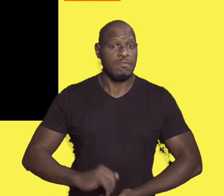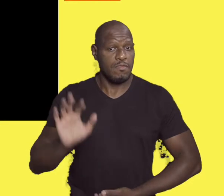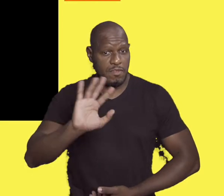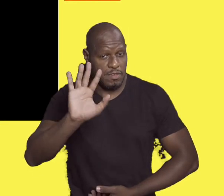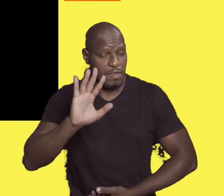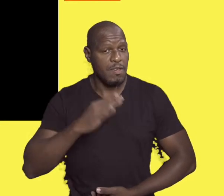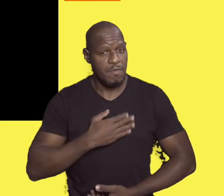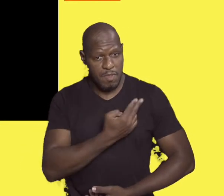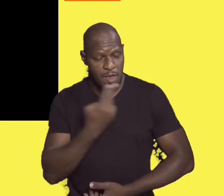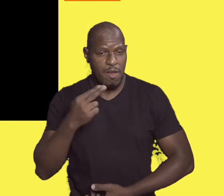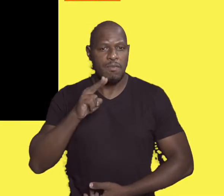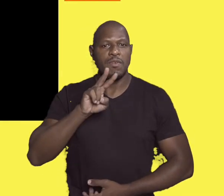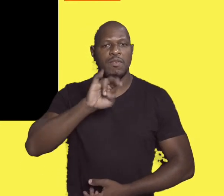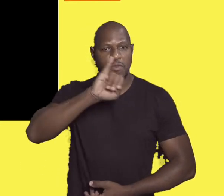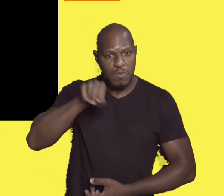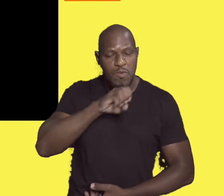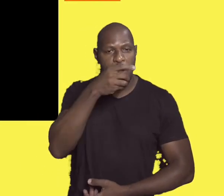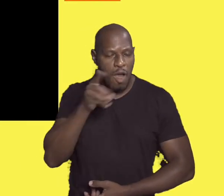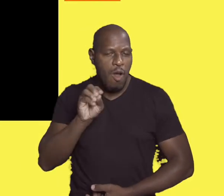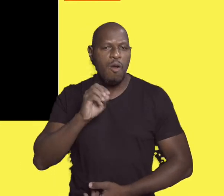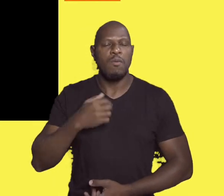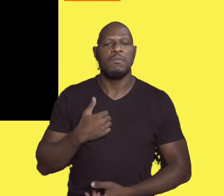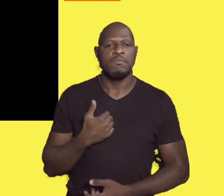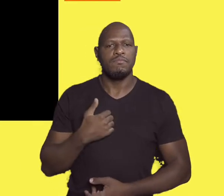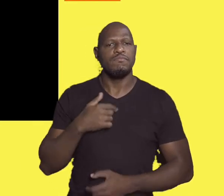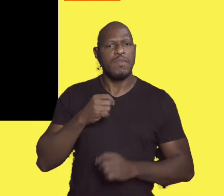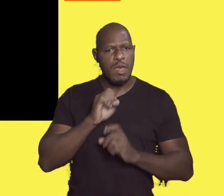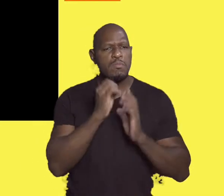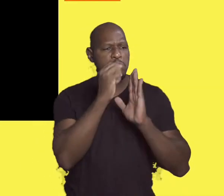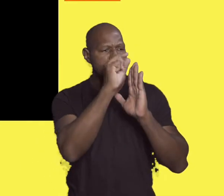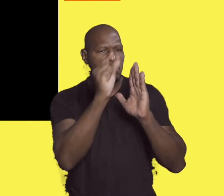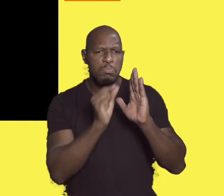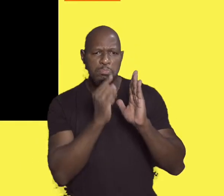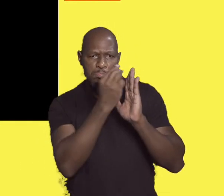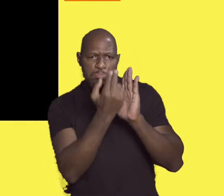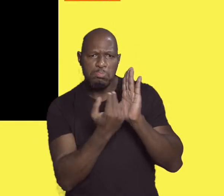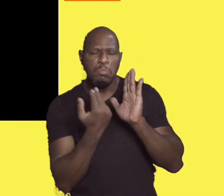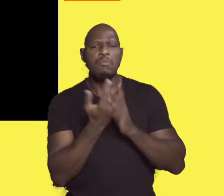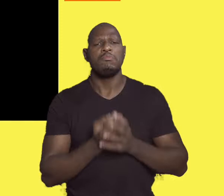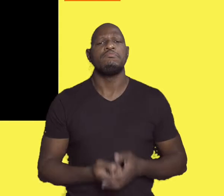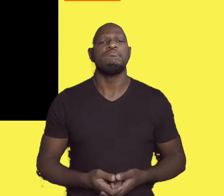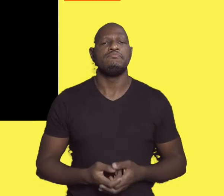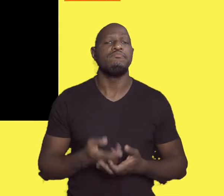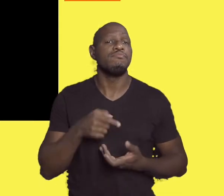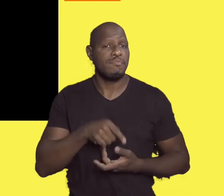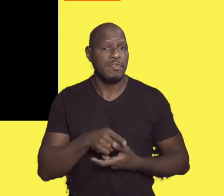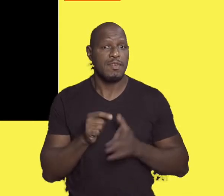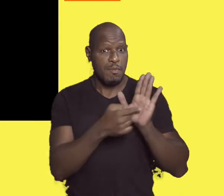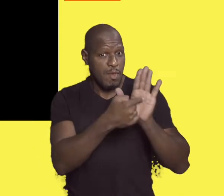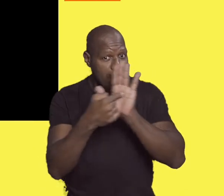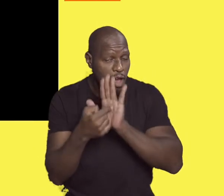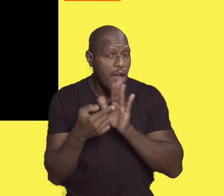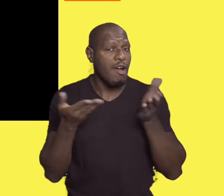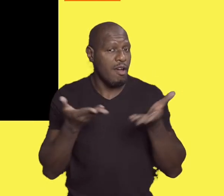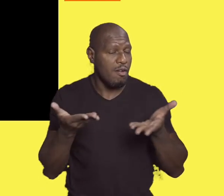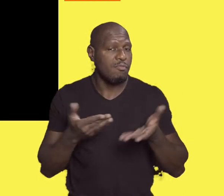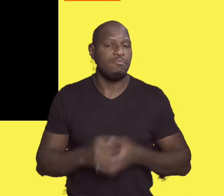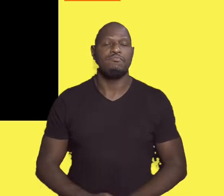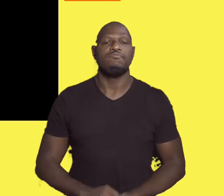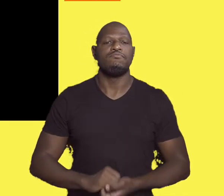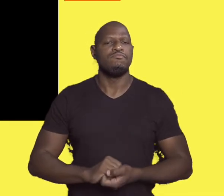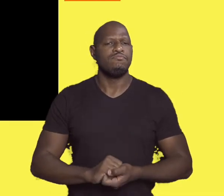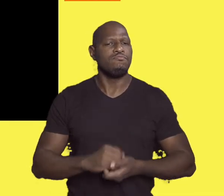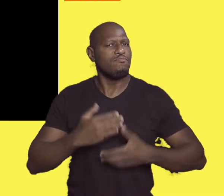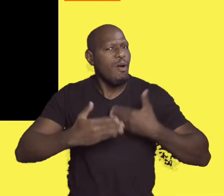Olá, meu nome é João Montanaro, eu sou ilustrador, e aí eu vou mostrar para vocês agora